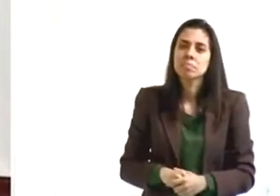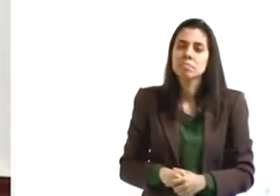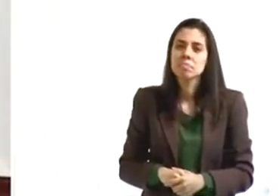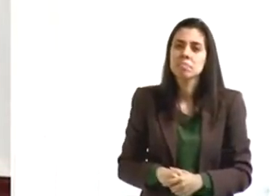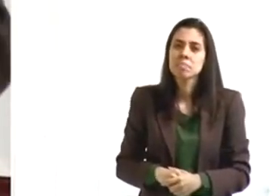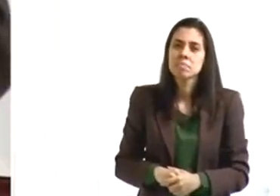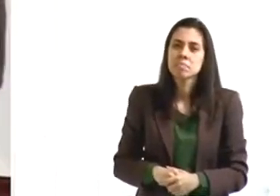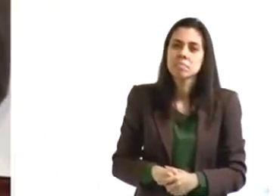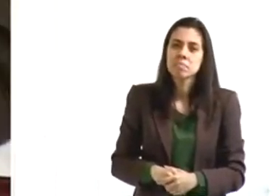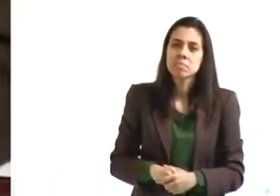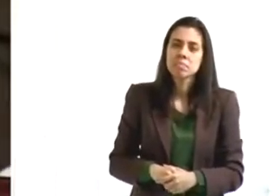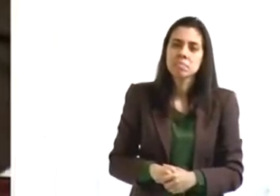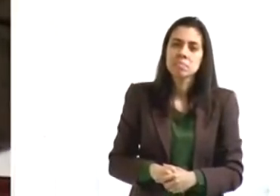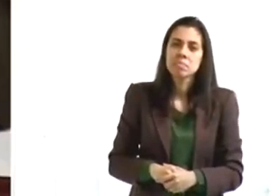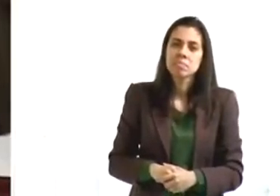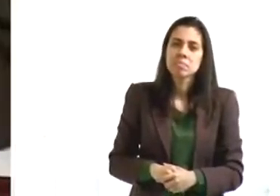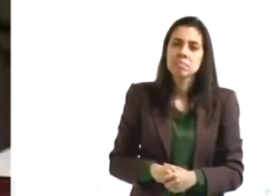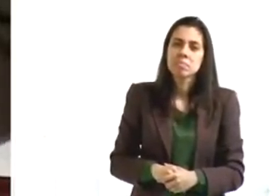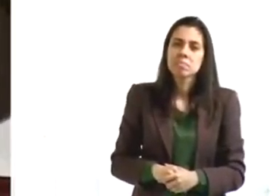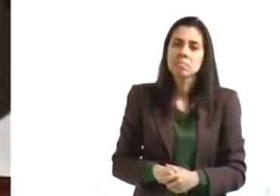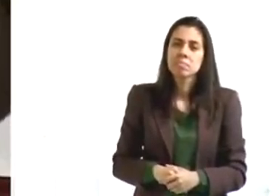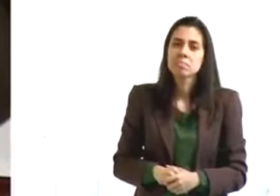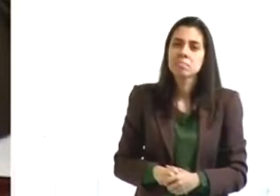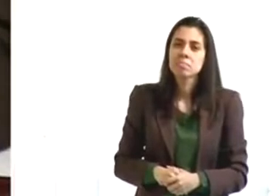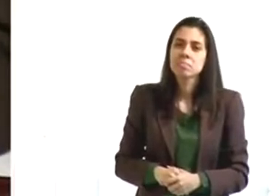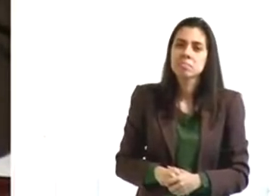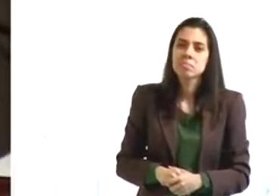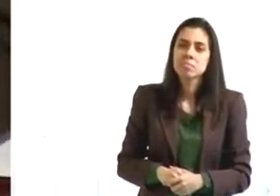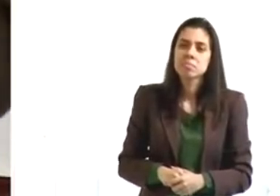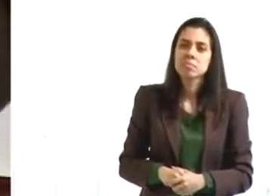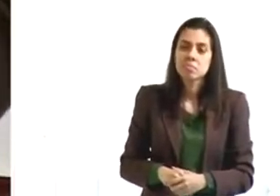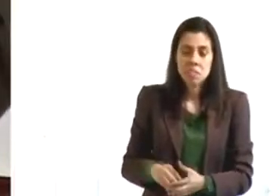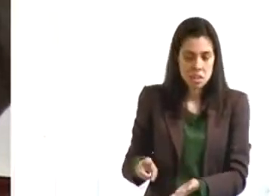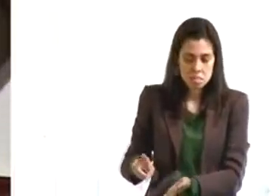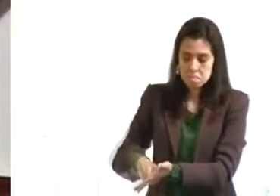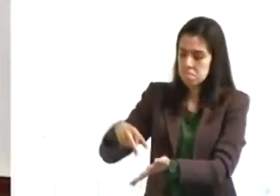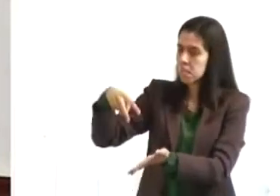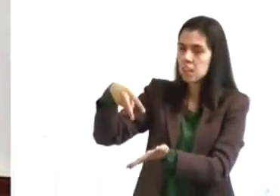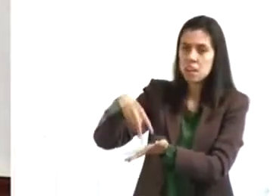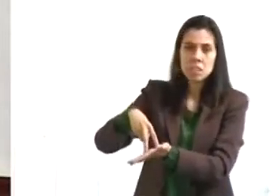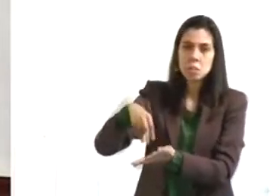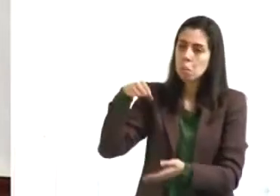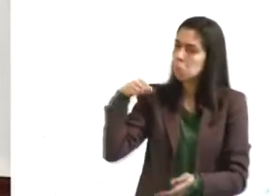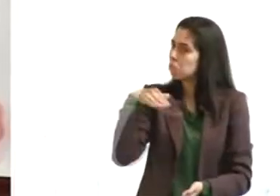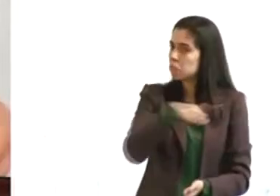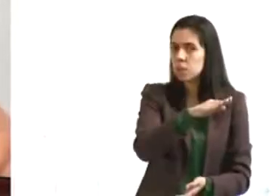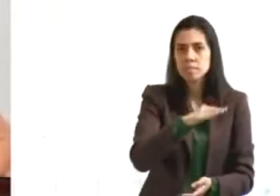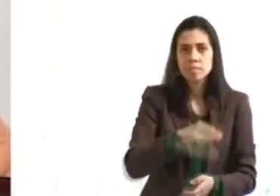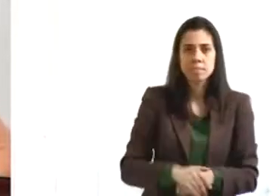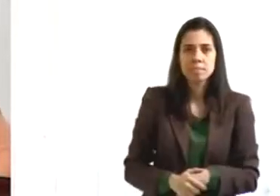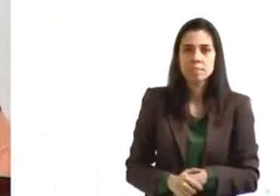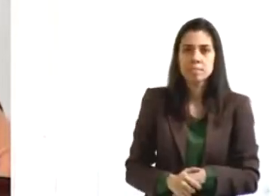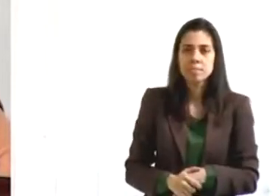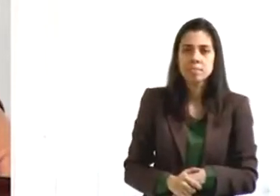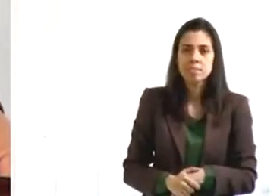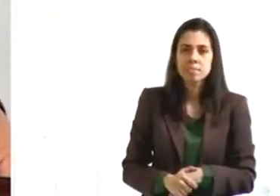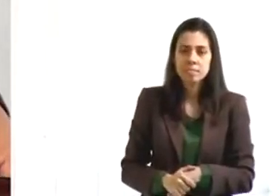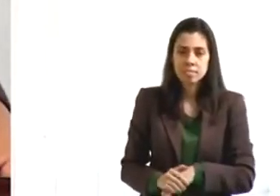Olha só, o final do verso 26 diz: ele se levantou e foi. Lembram do profeta